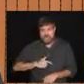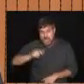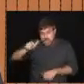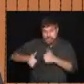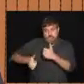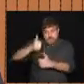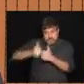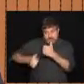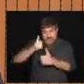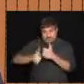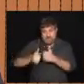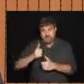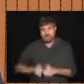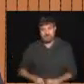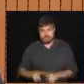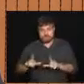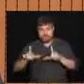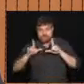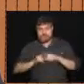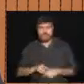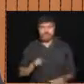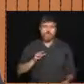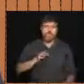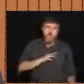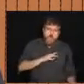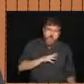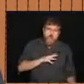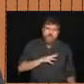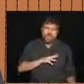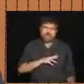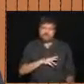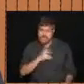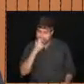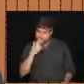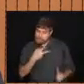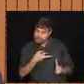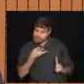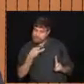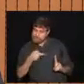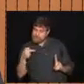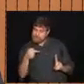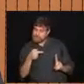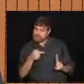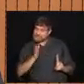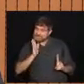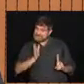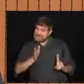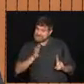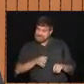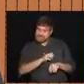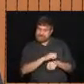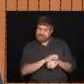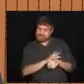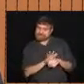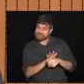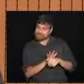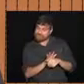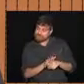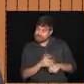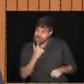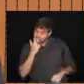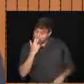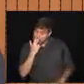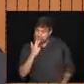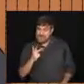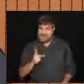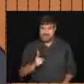jogadores, me parece um jogador do Corinthians, que está mostrando sinais já do contágio da doença. Enfim,